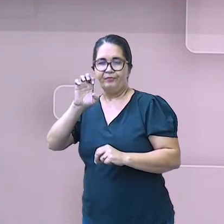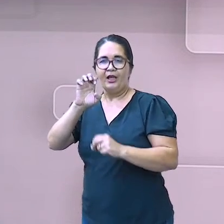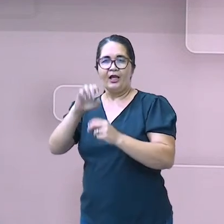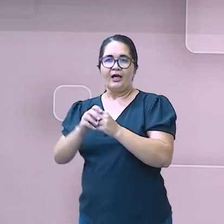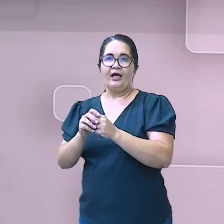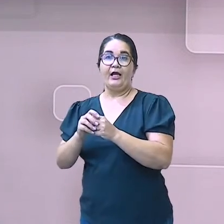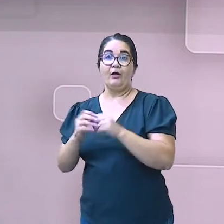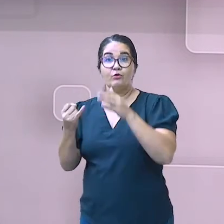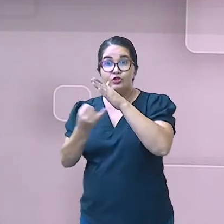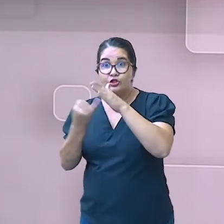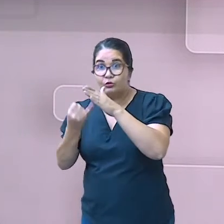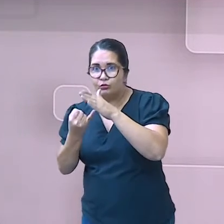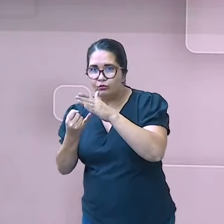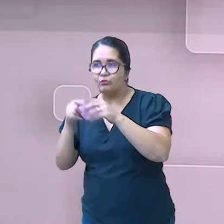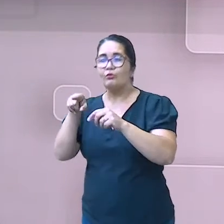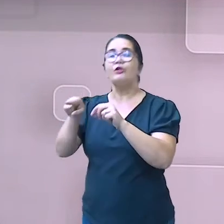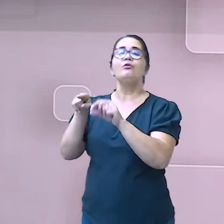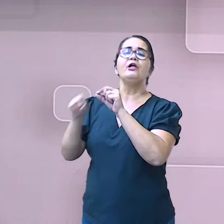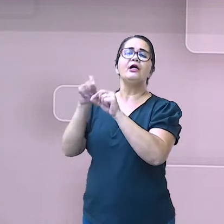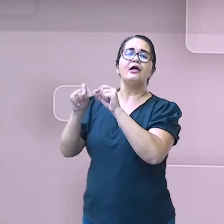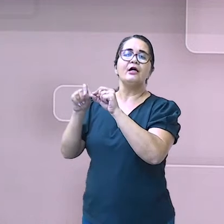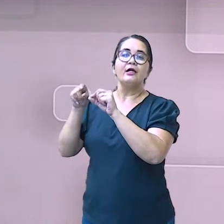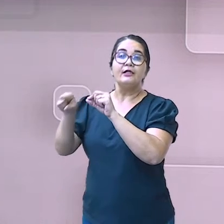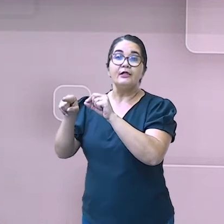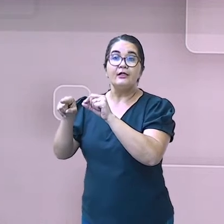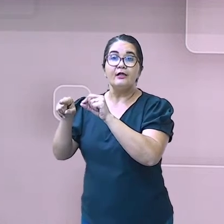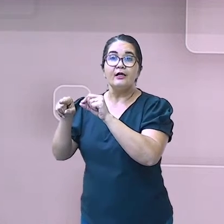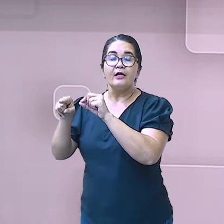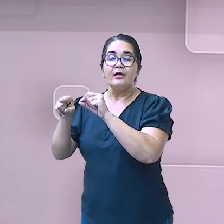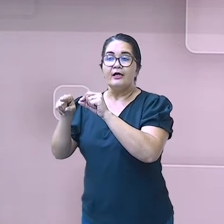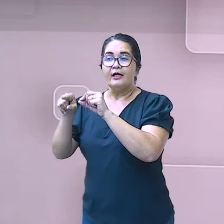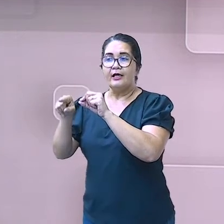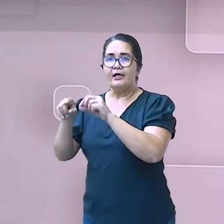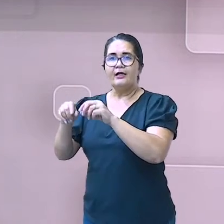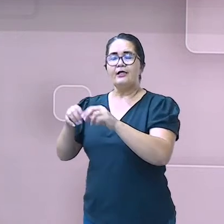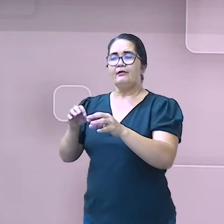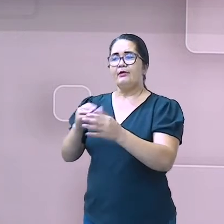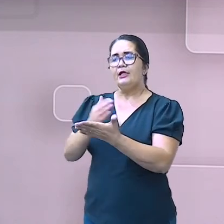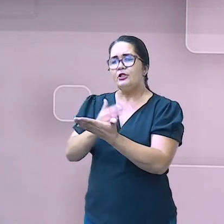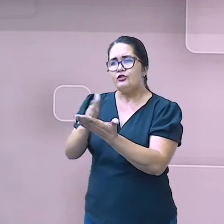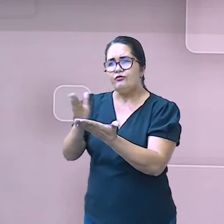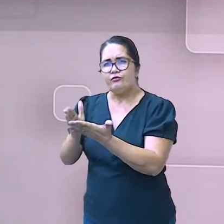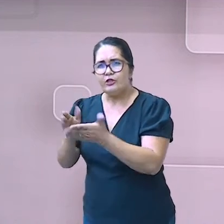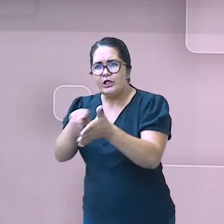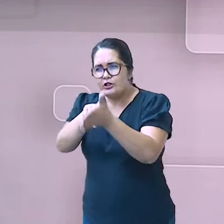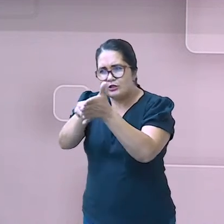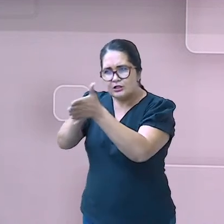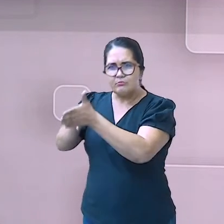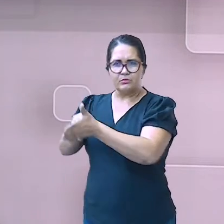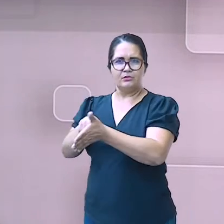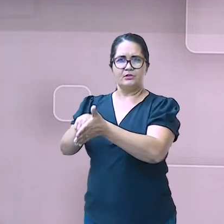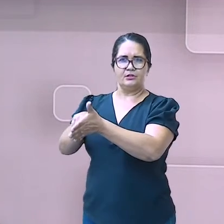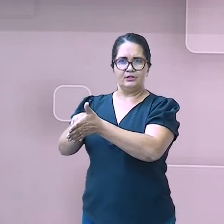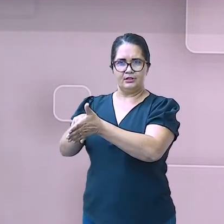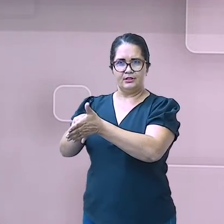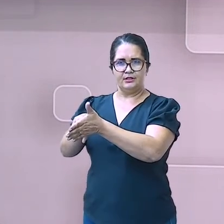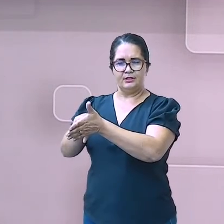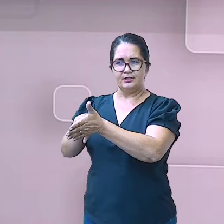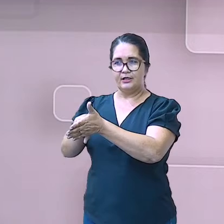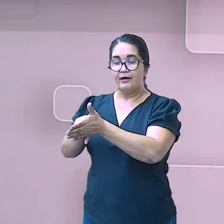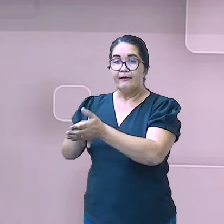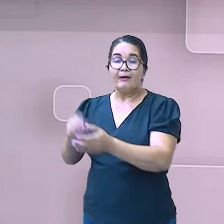essas 5 regiões. E quais foram o motivo deles estarem dividindo? Isso é